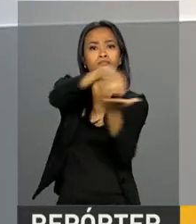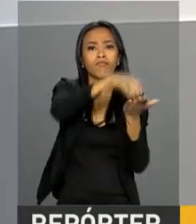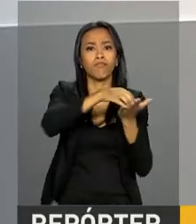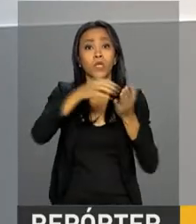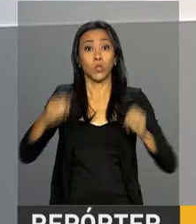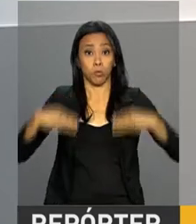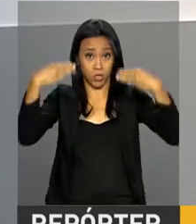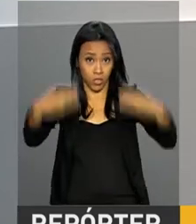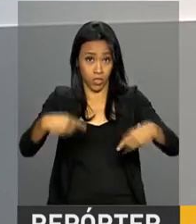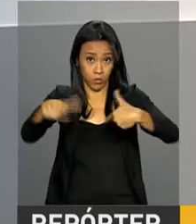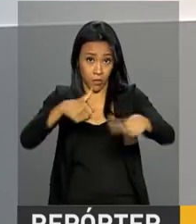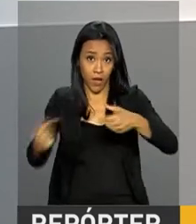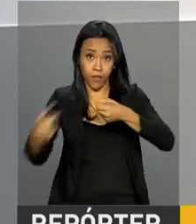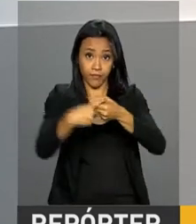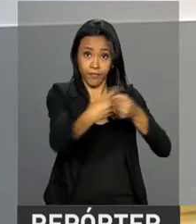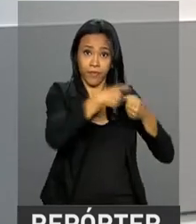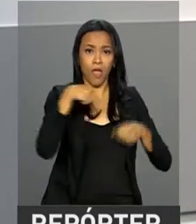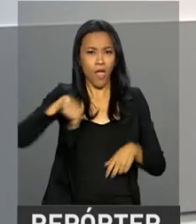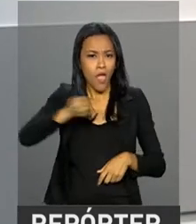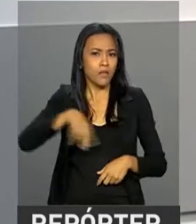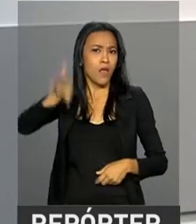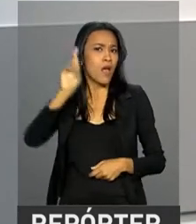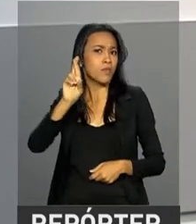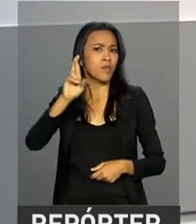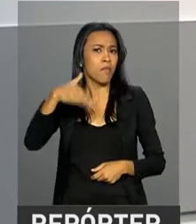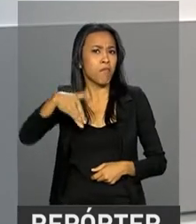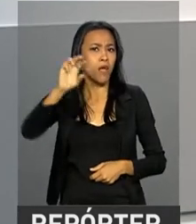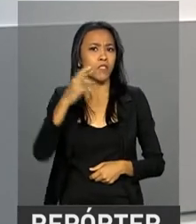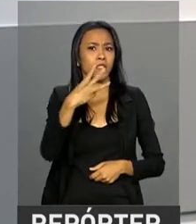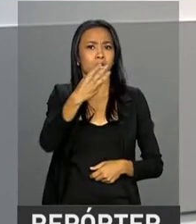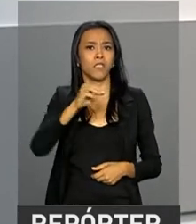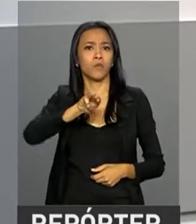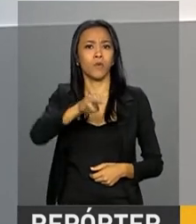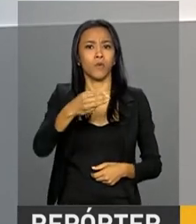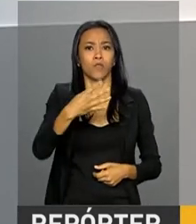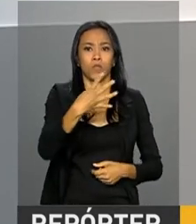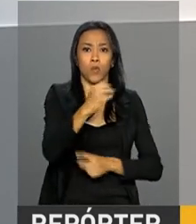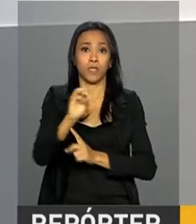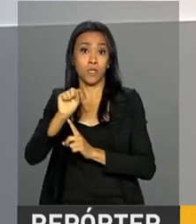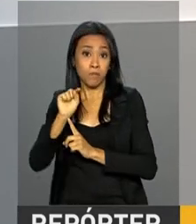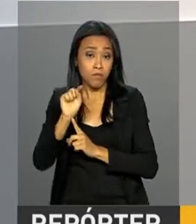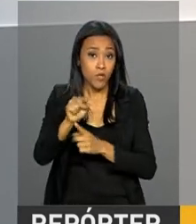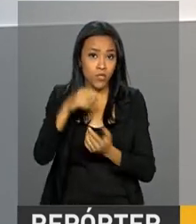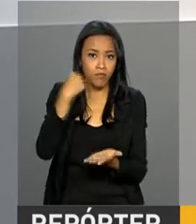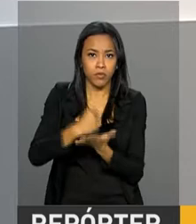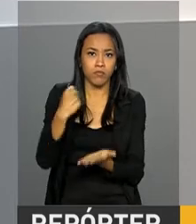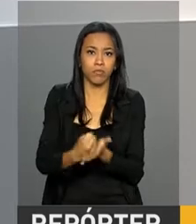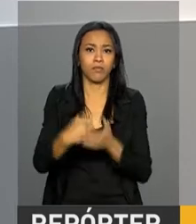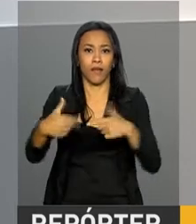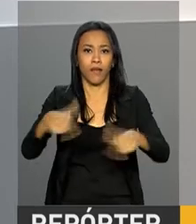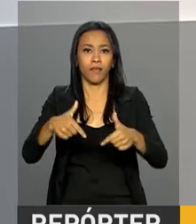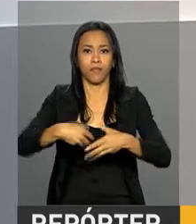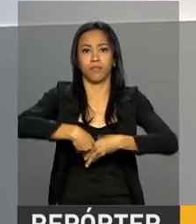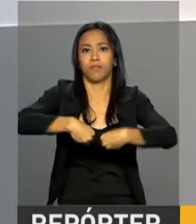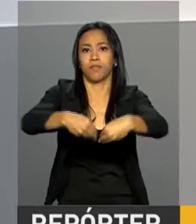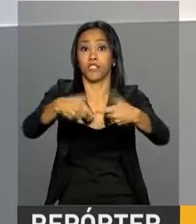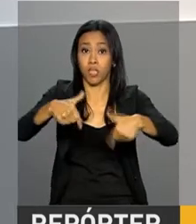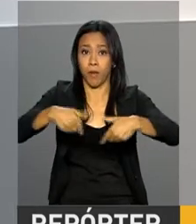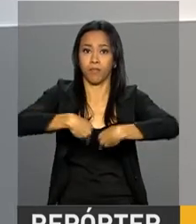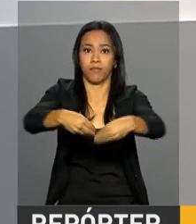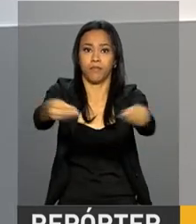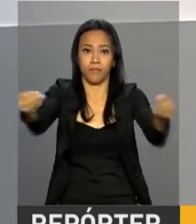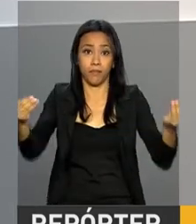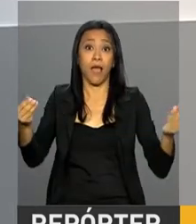trabalho e conveniados foram responsáveis por mais de 3 milhões e 400 mil emissões de carteira de trabalho até agosto deste ano